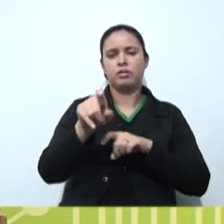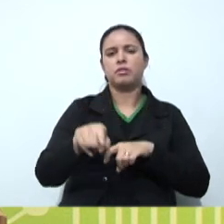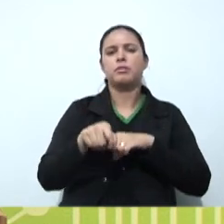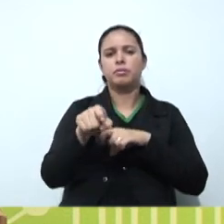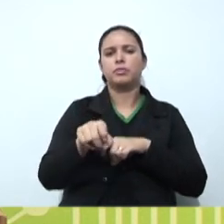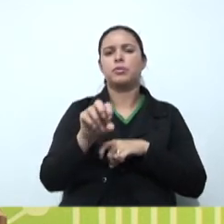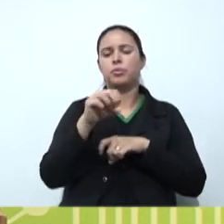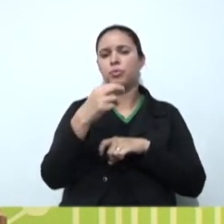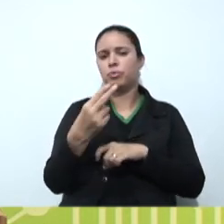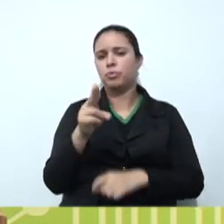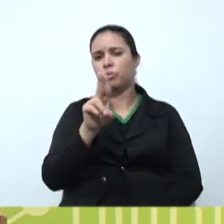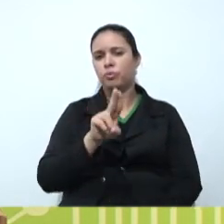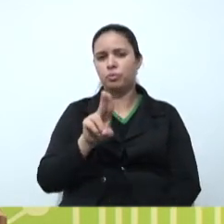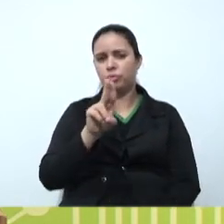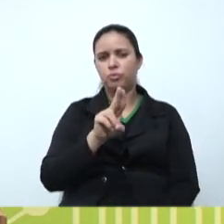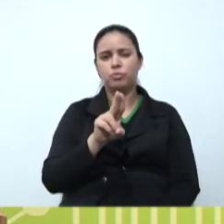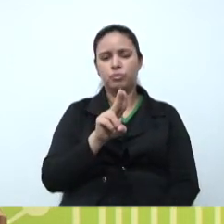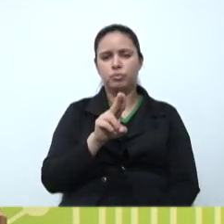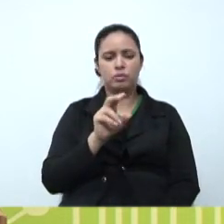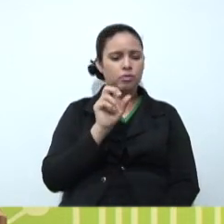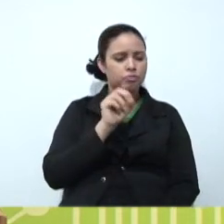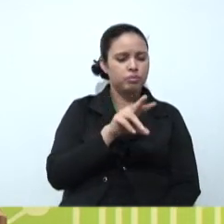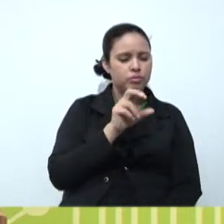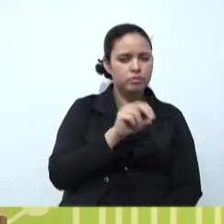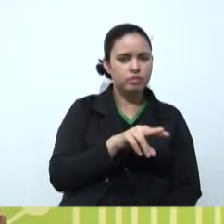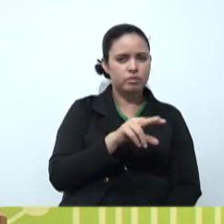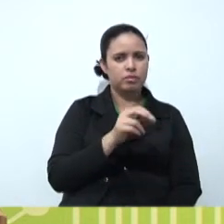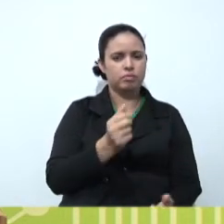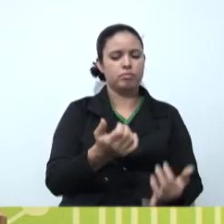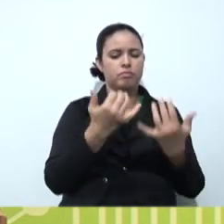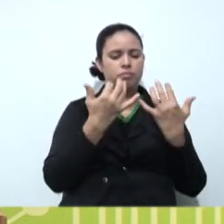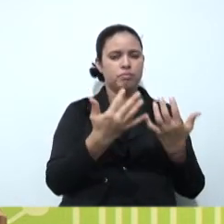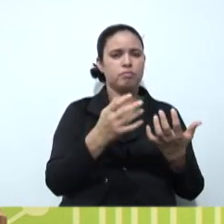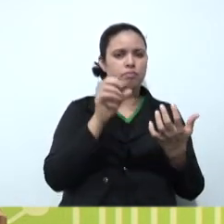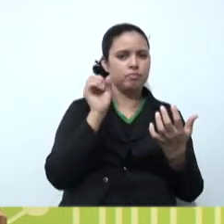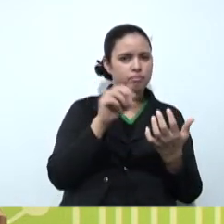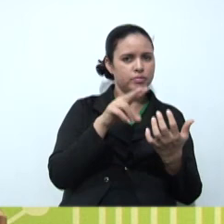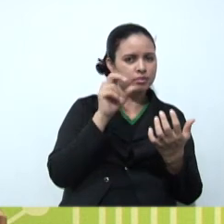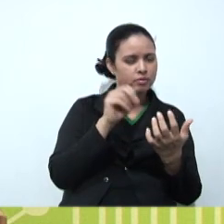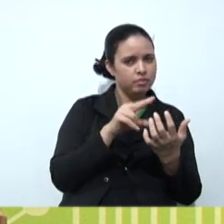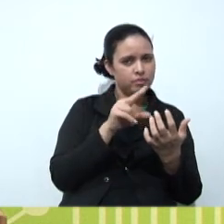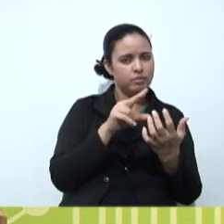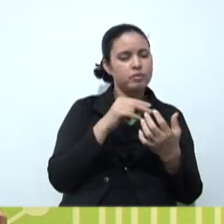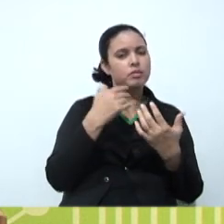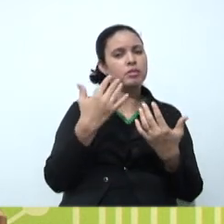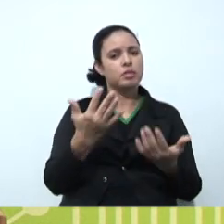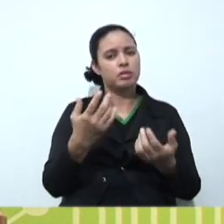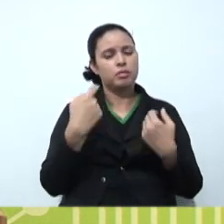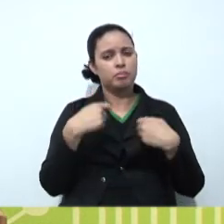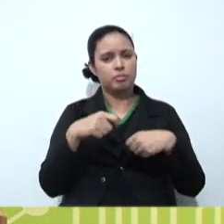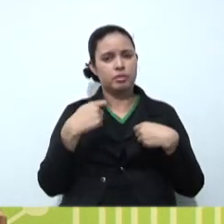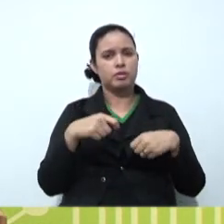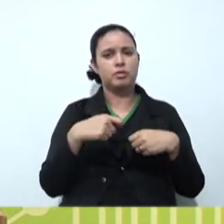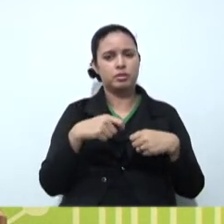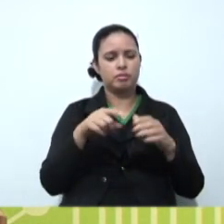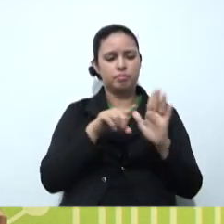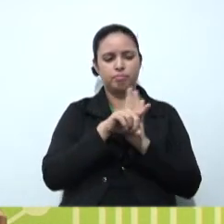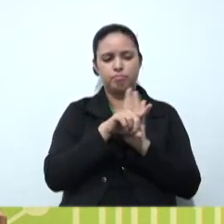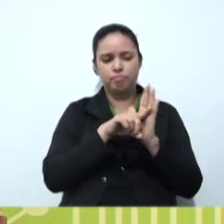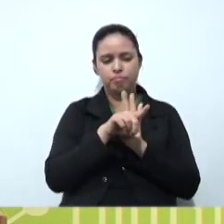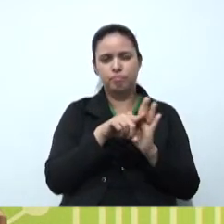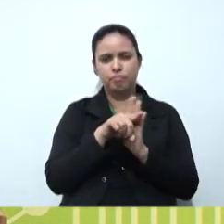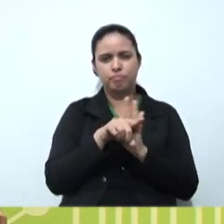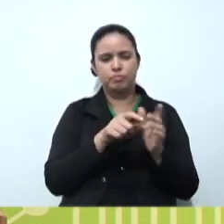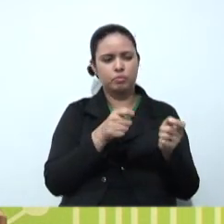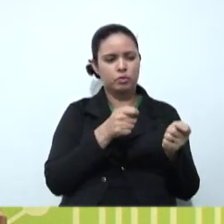utilizar agrotóxicos, já pode levar mais esse questionamento lá para o seu trabalho, mais esse conhecimento. O agrotóxico ele precisa ser fiscalizado,